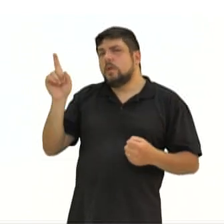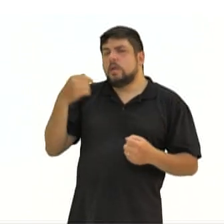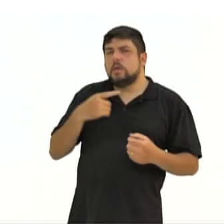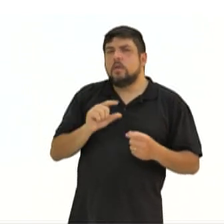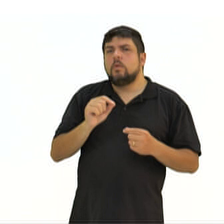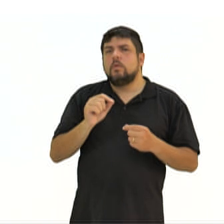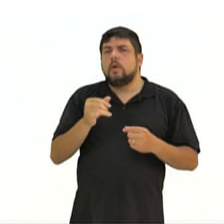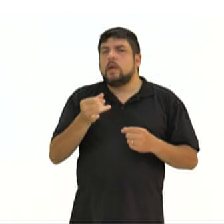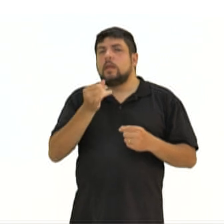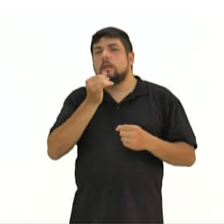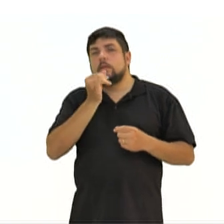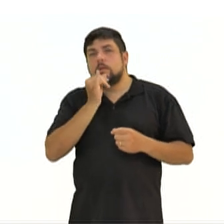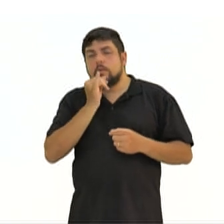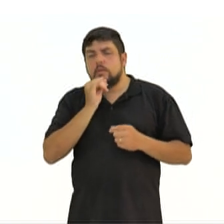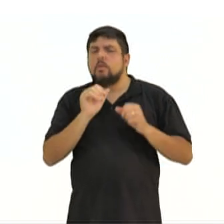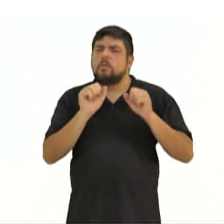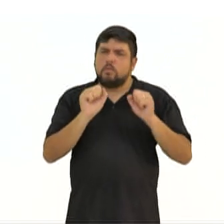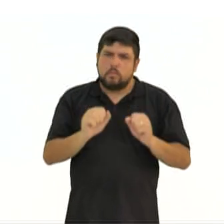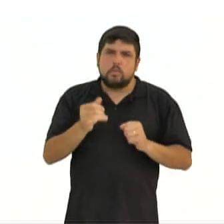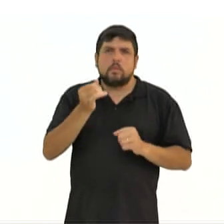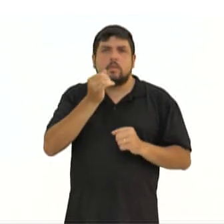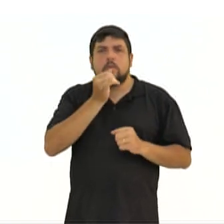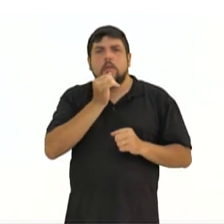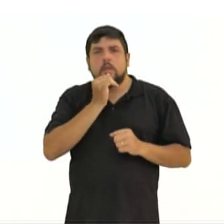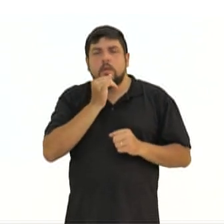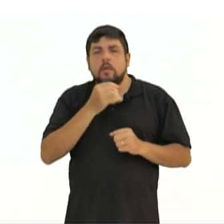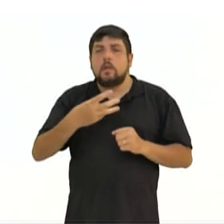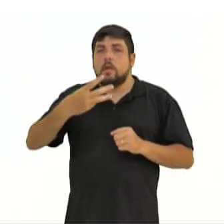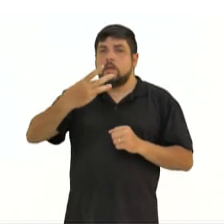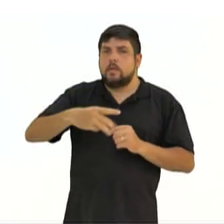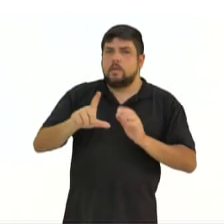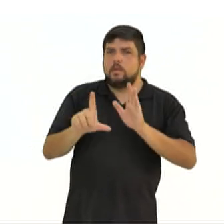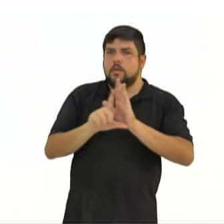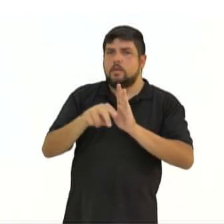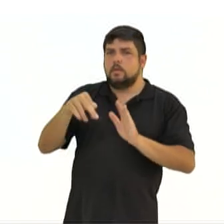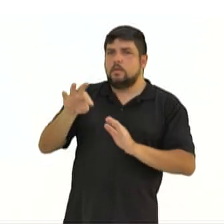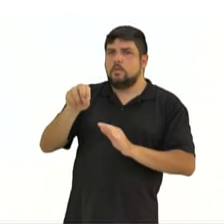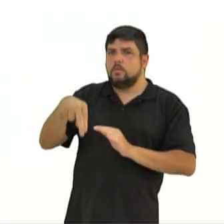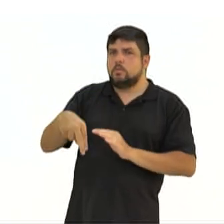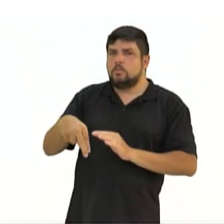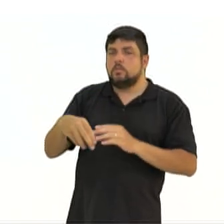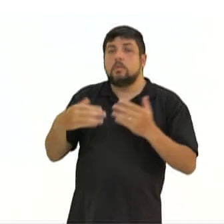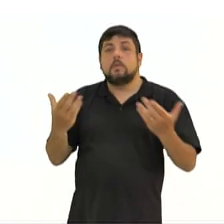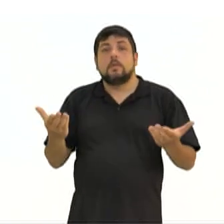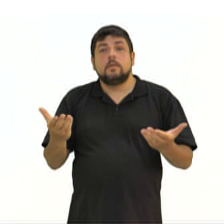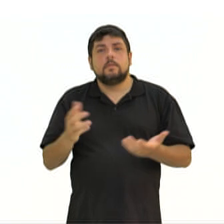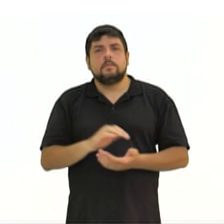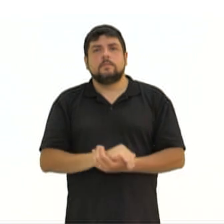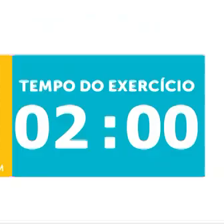é um exemplo, né, pode ser considerado um exemplo da terceira lei de Newton? E aí?